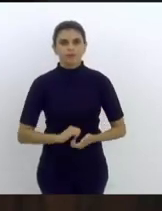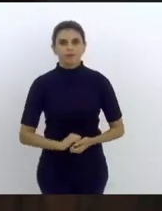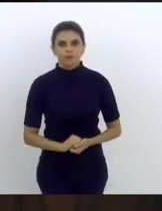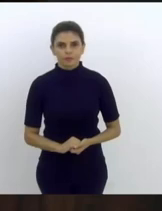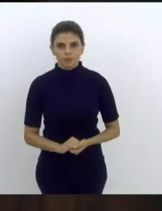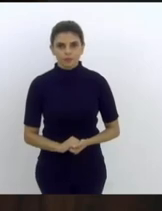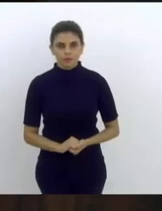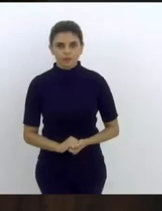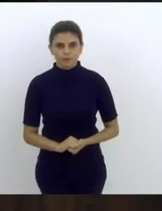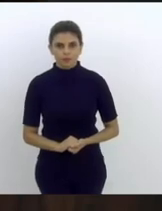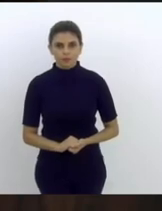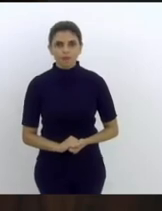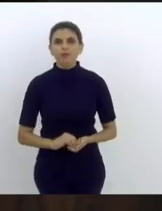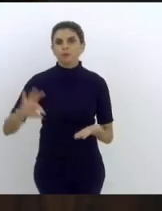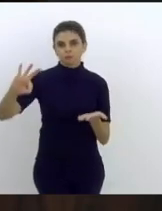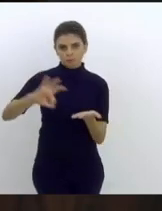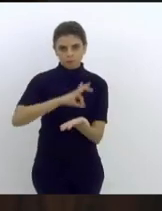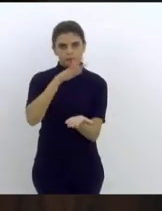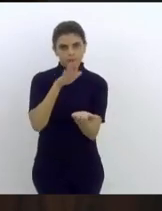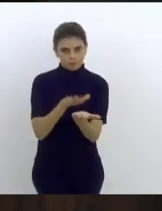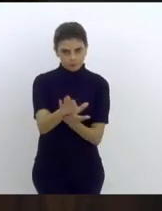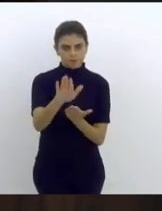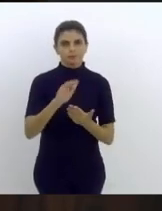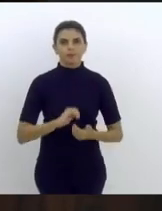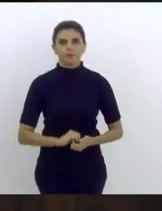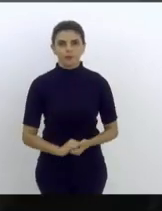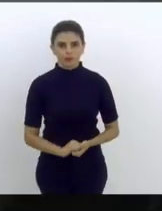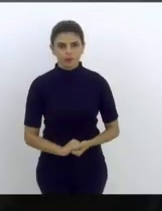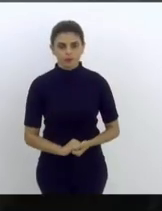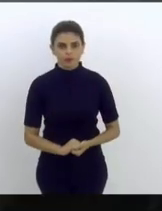aprovado e vai a publicação